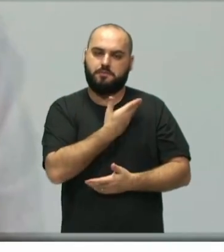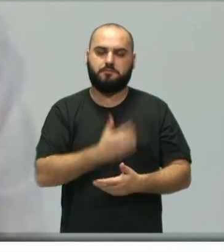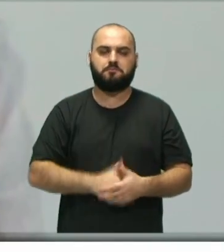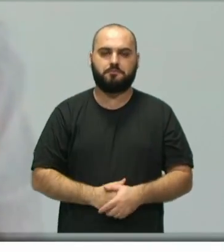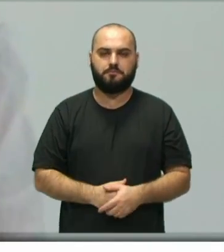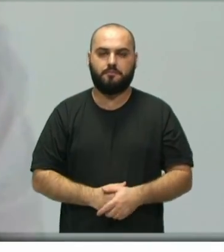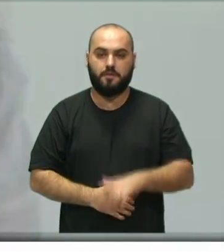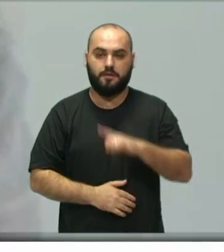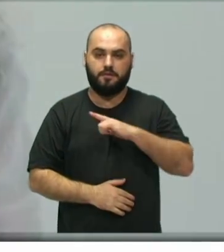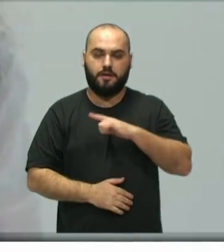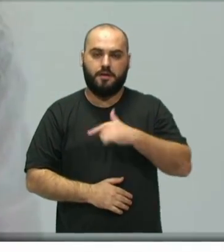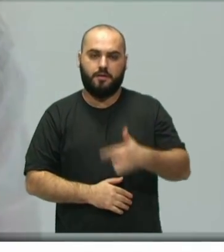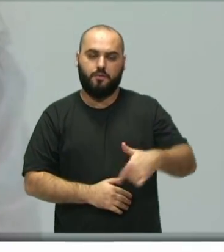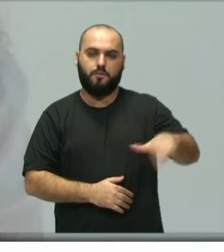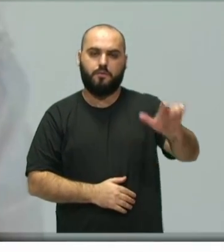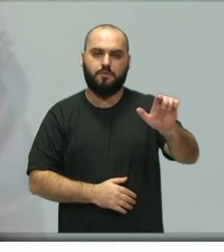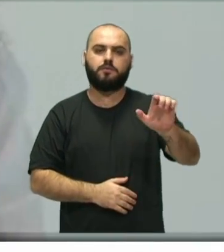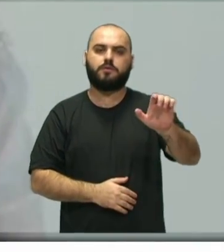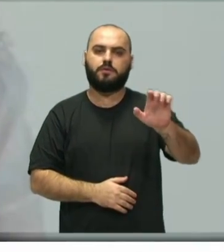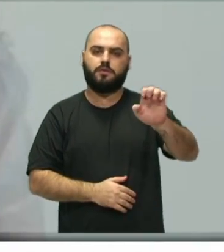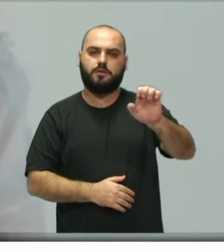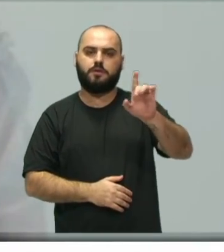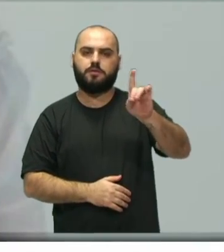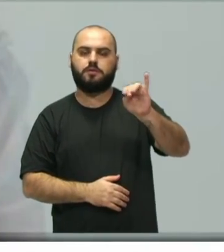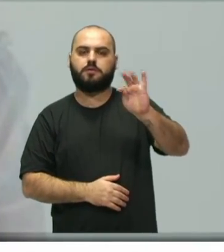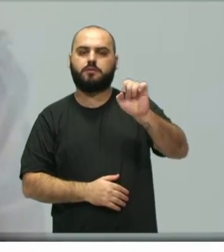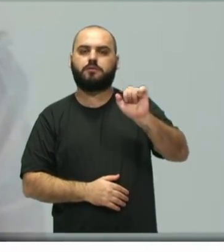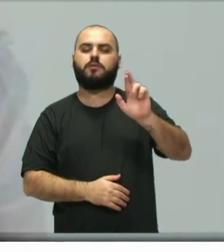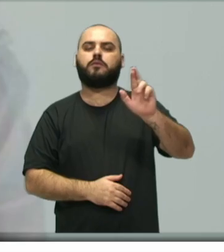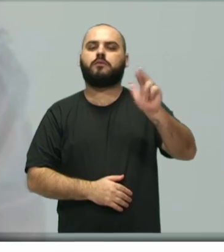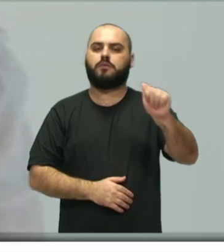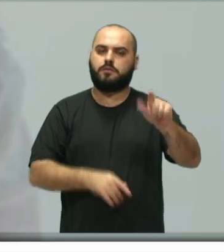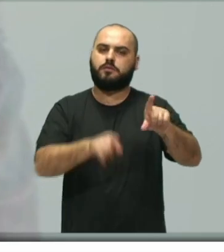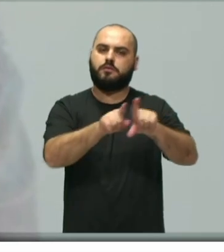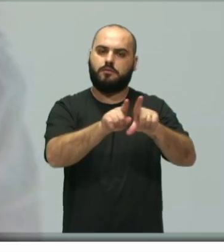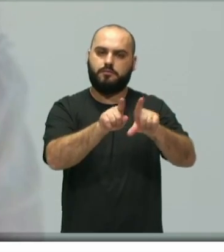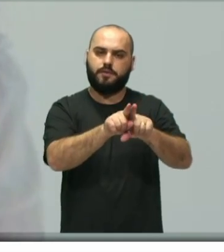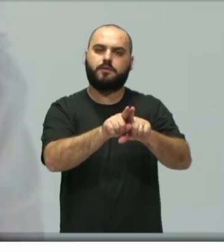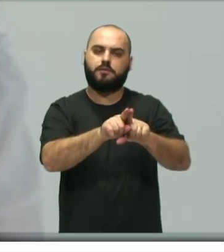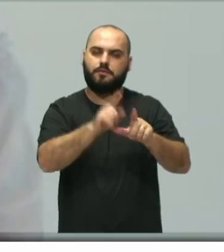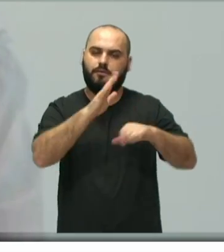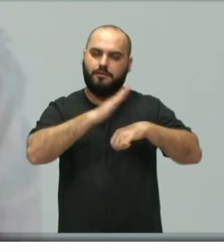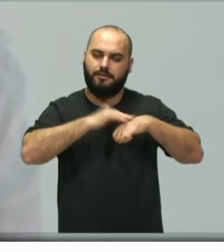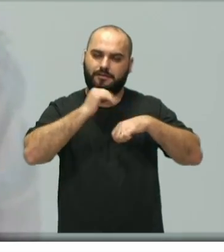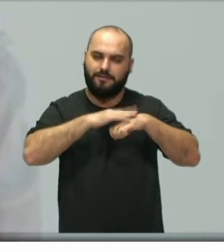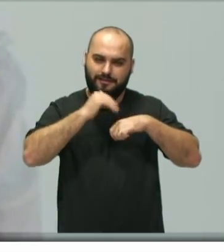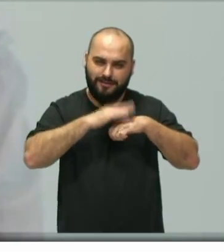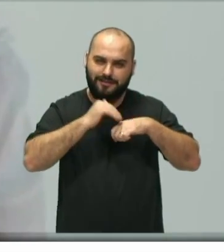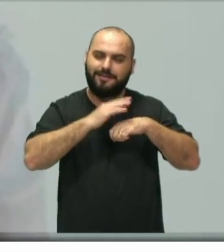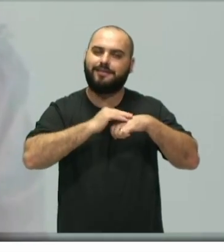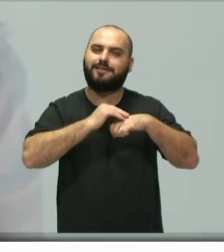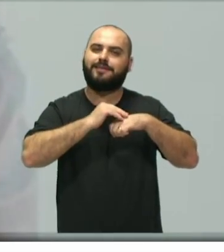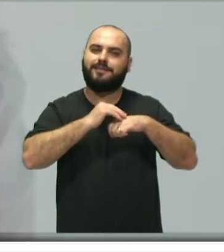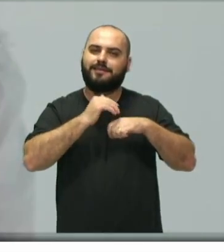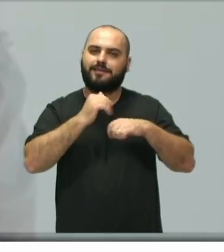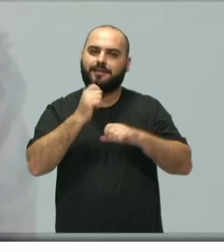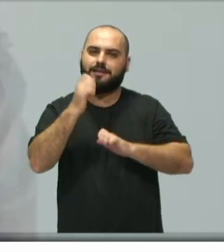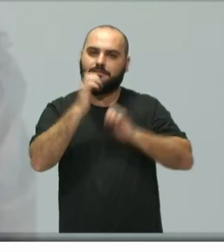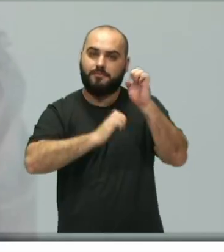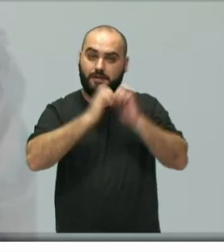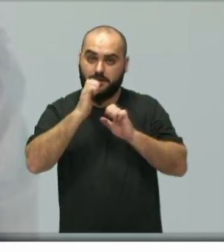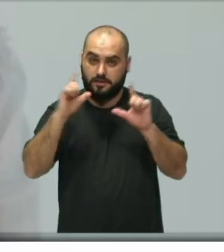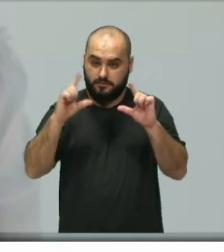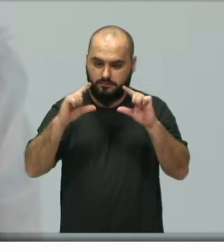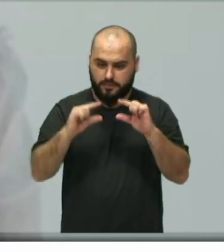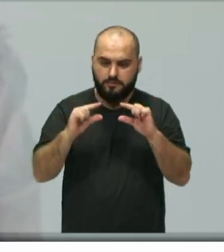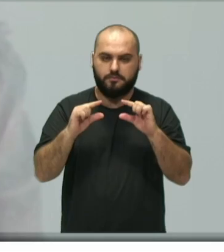outra editora, além da Traços e Capturas, a IP Amarelo também, que é uma editora muito querida. Essas editoras menores, elas